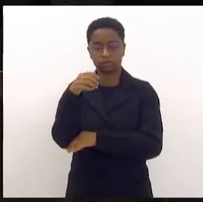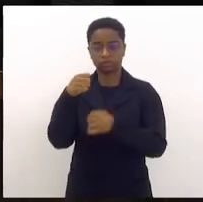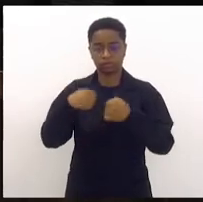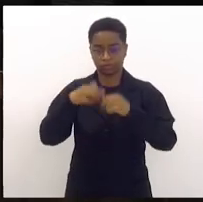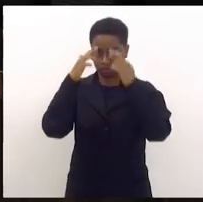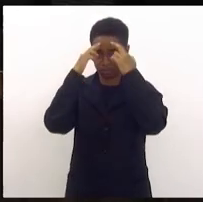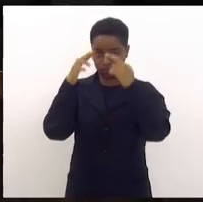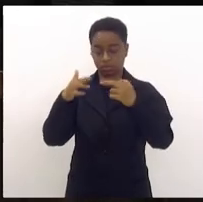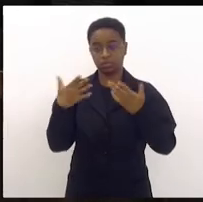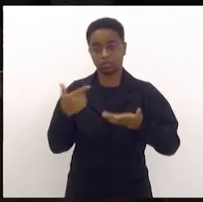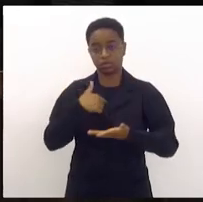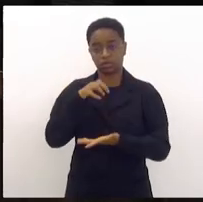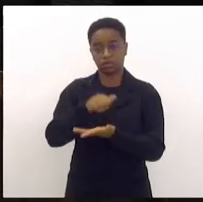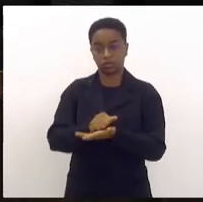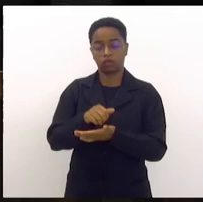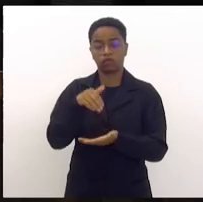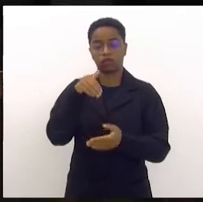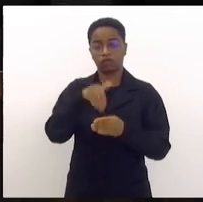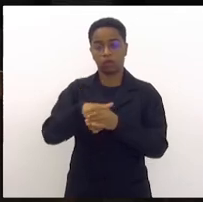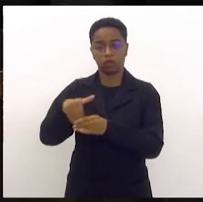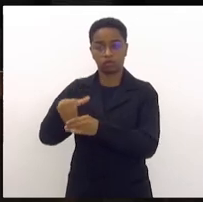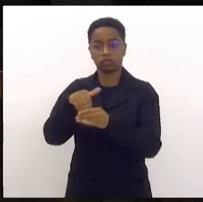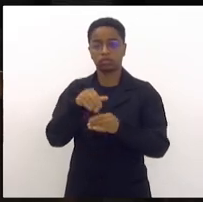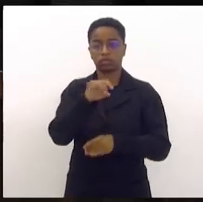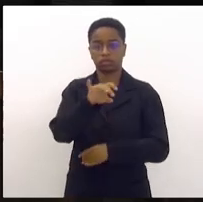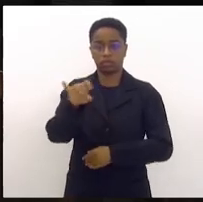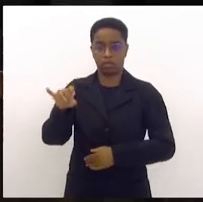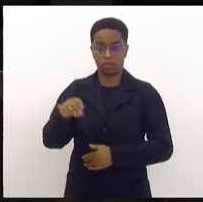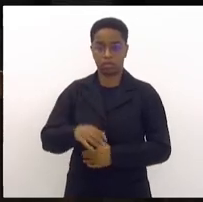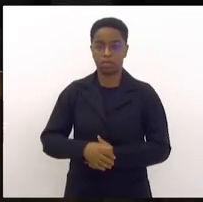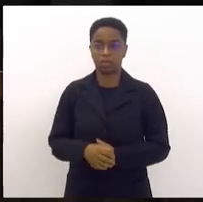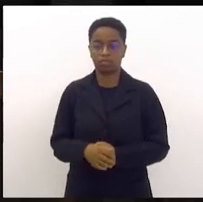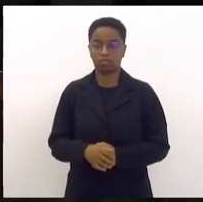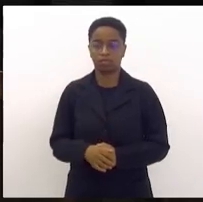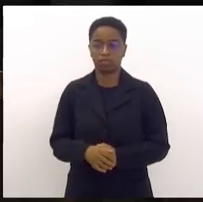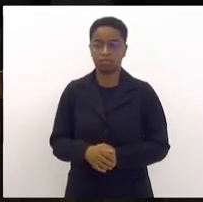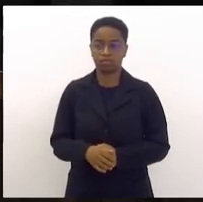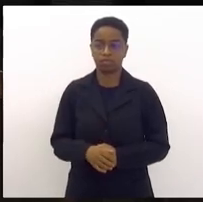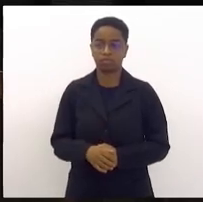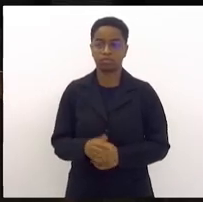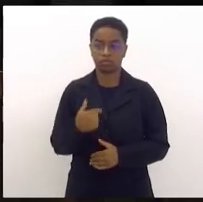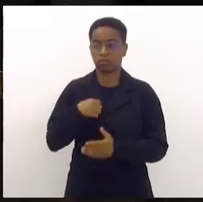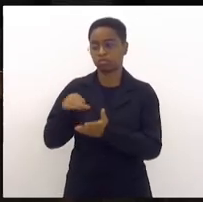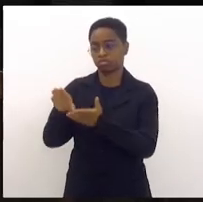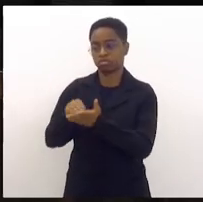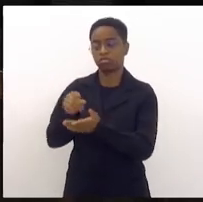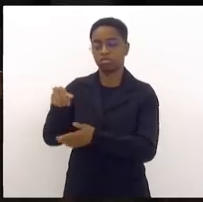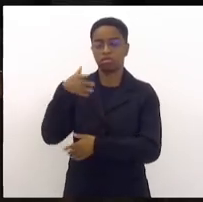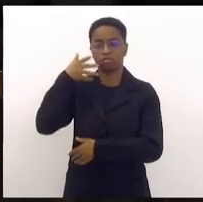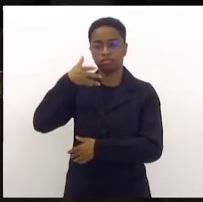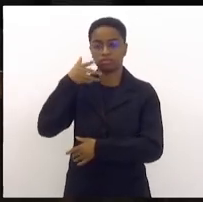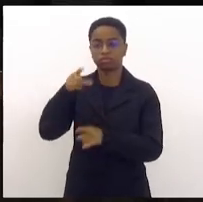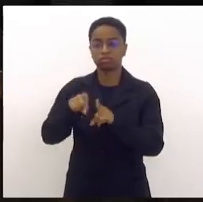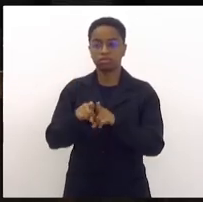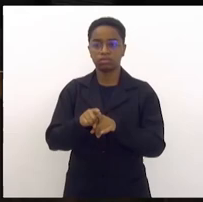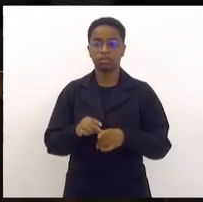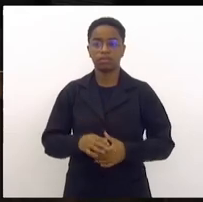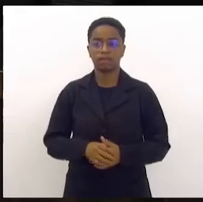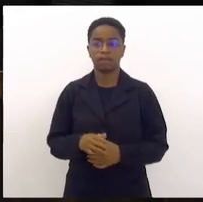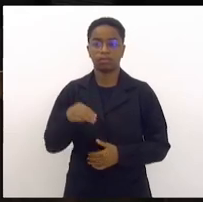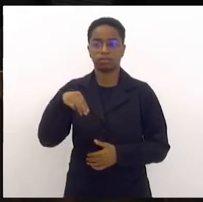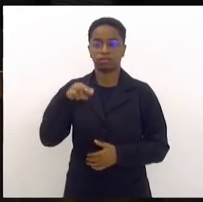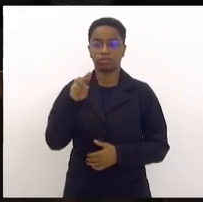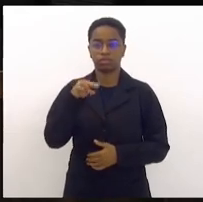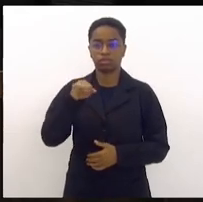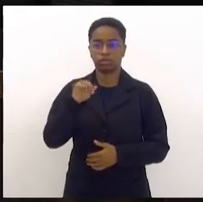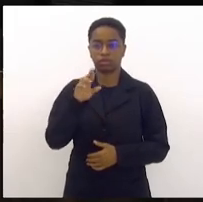respeitada. Então, consignar o voto do Ratinho, da Lucinha. As palavras da Lucinha, presidente, também. Do Munir Neto.